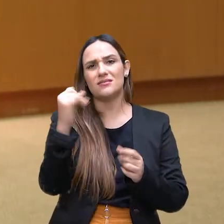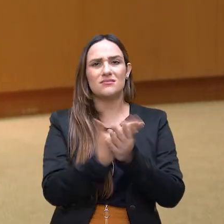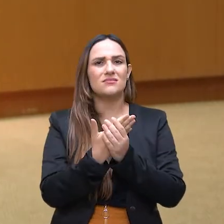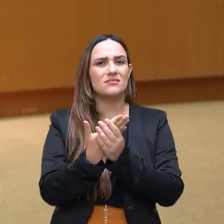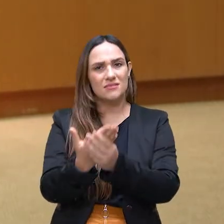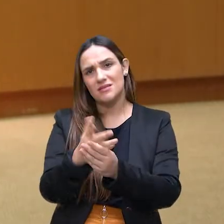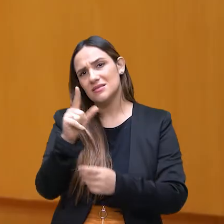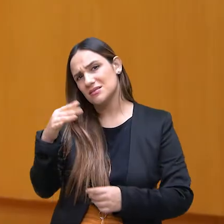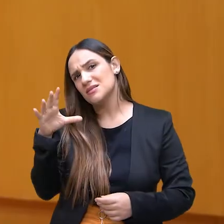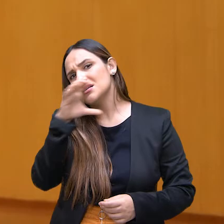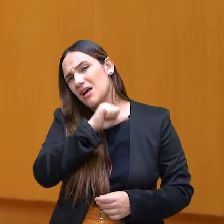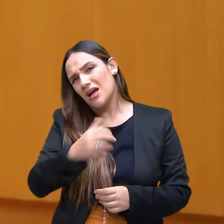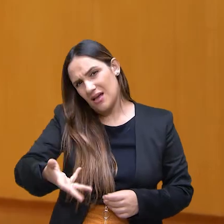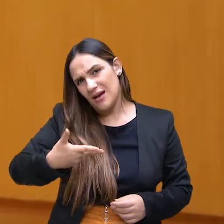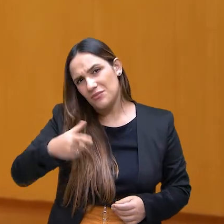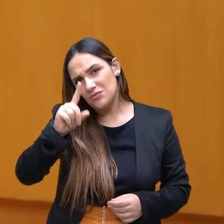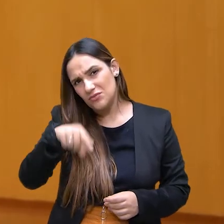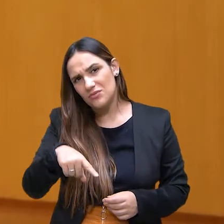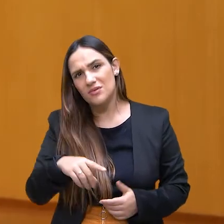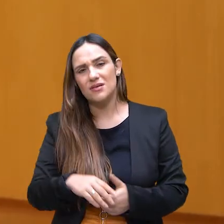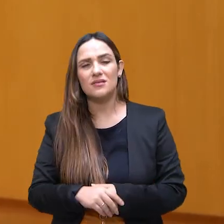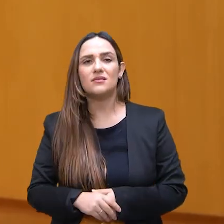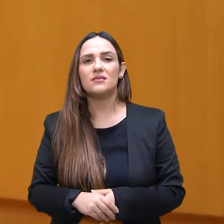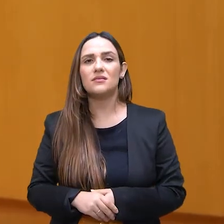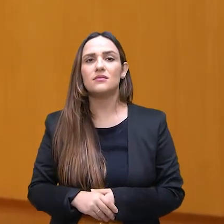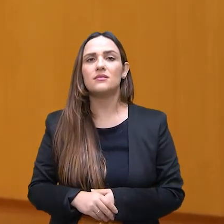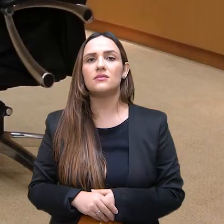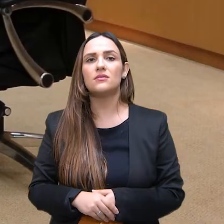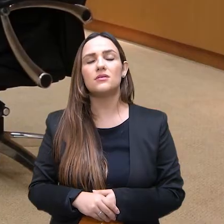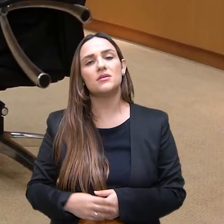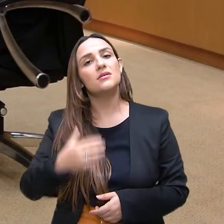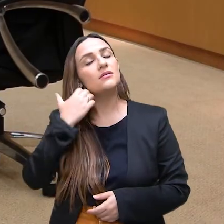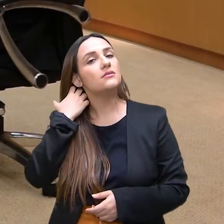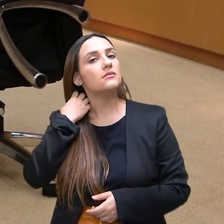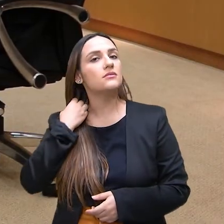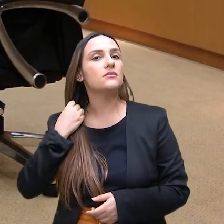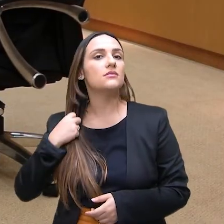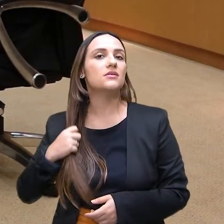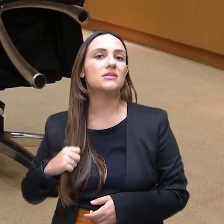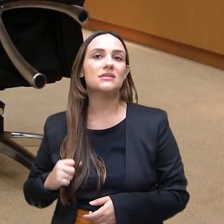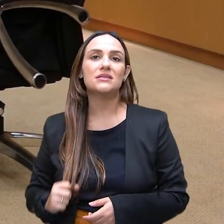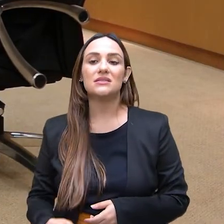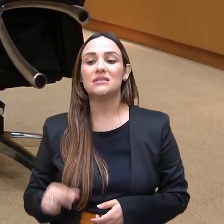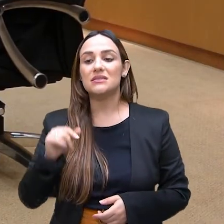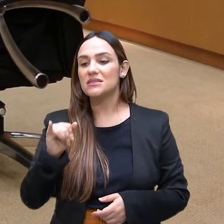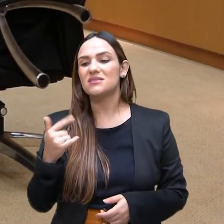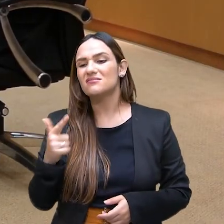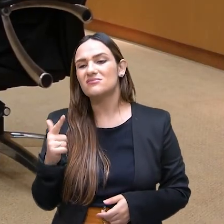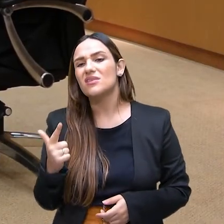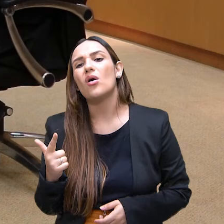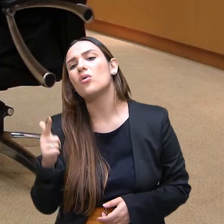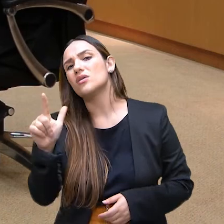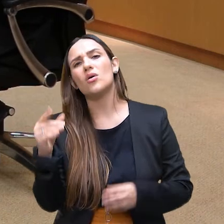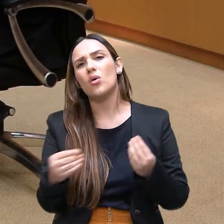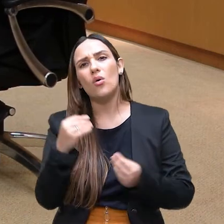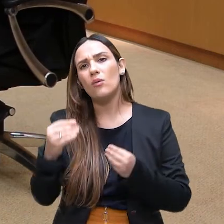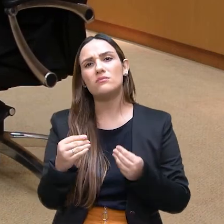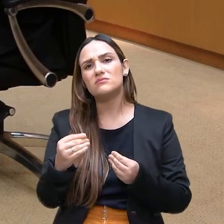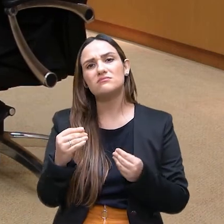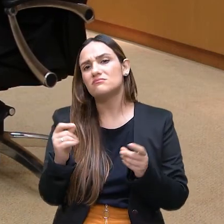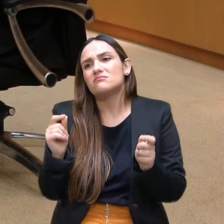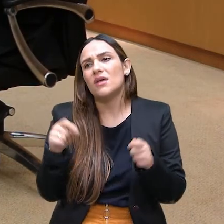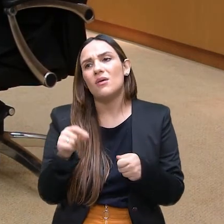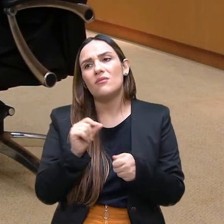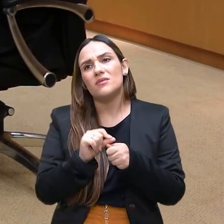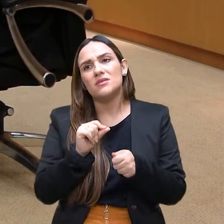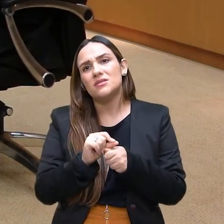mais rápido, né? Célere, é menos custoso, enfim. Mas quando não tem outra forma, como judicializar?